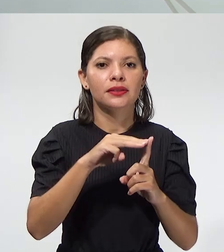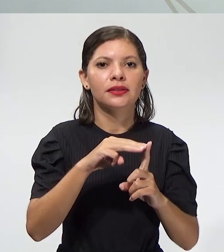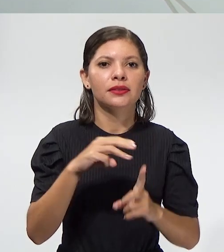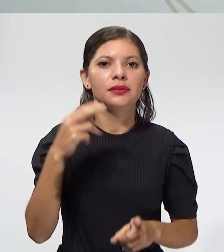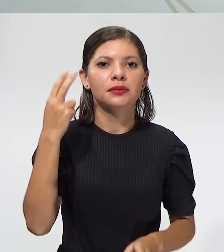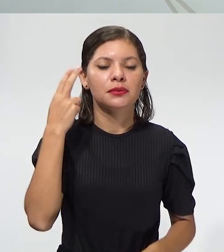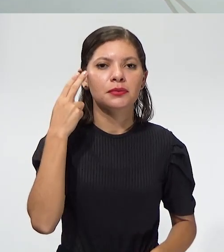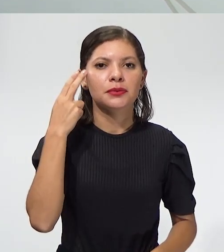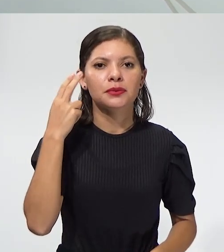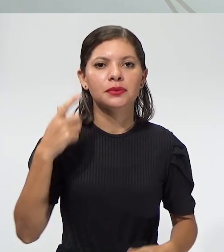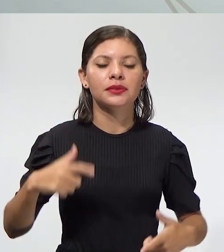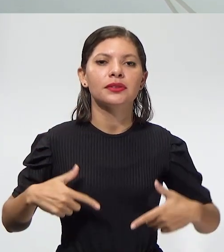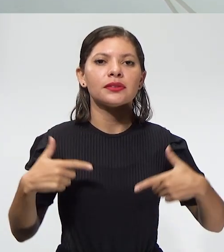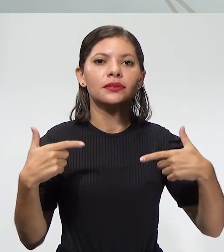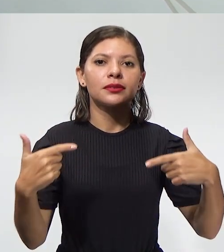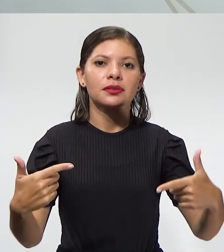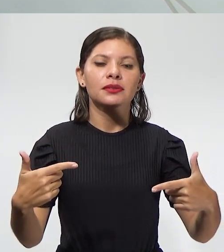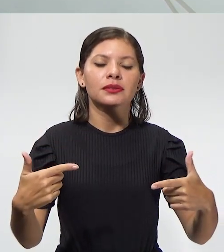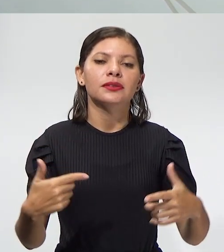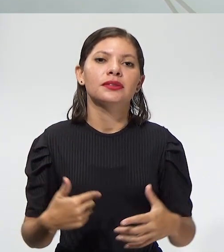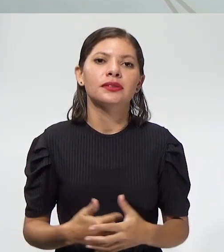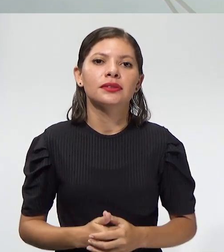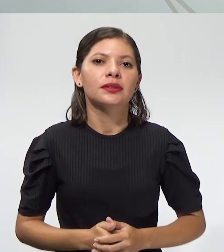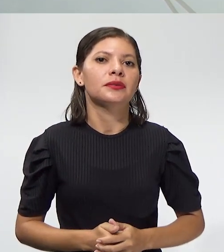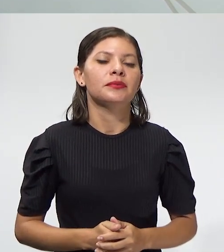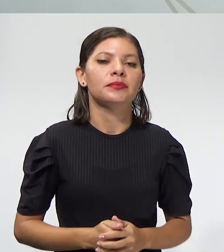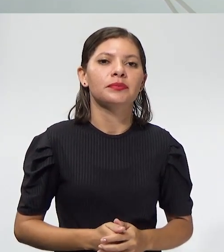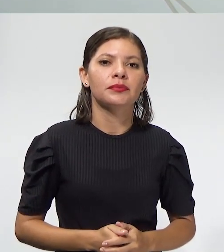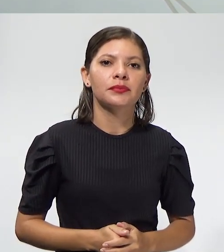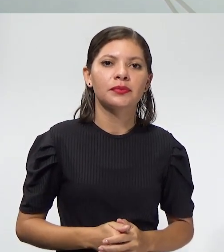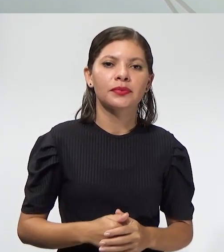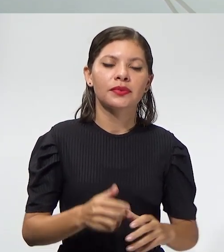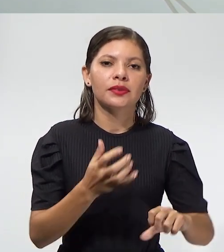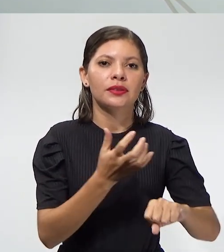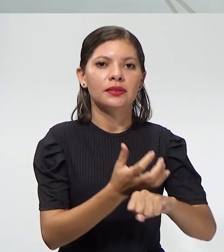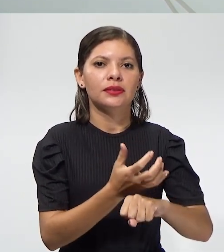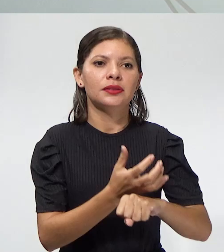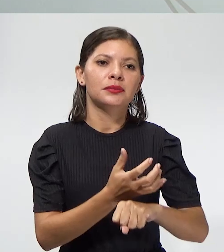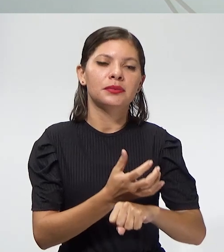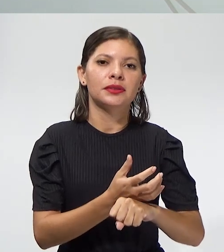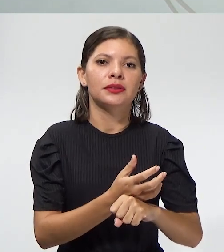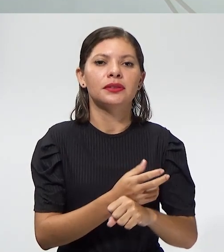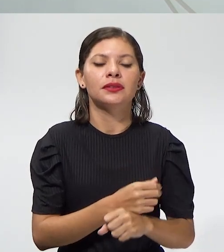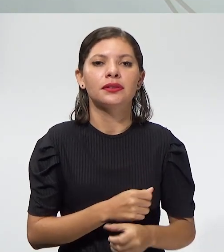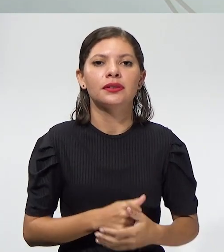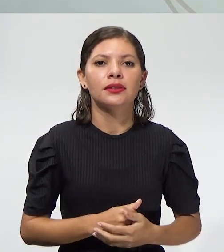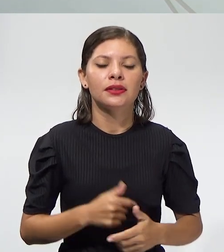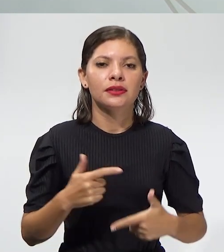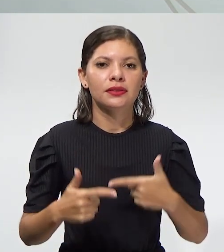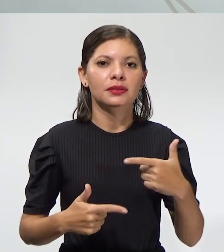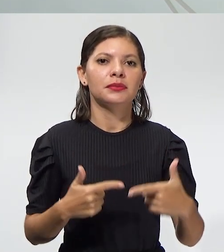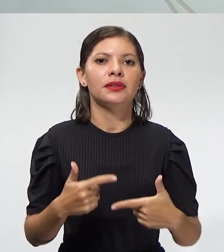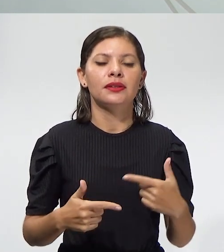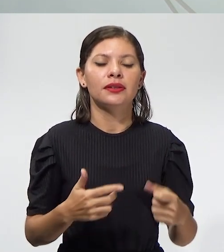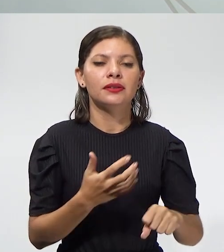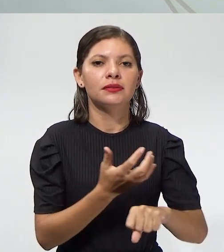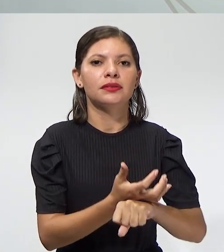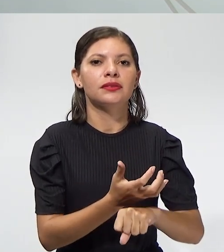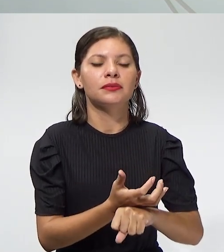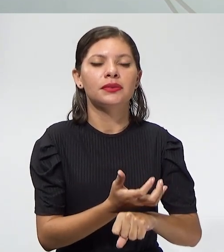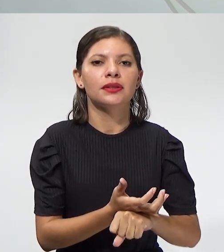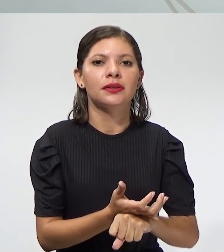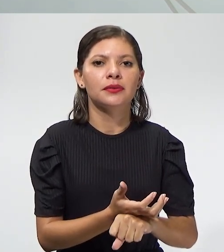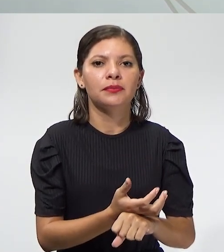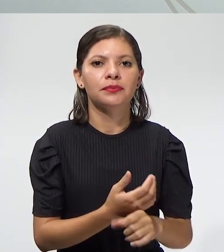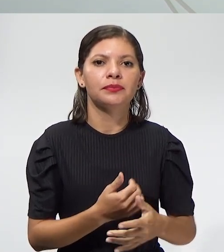por algumas metas comuns, por algumas ações que vão além das próprias disciplinas. Então,